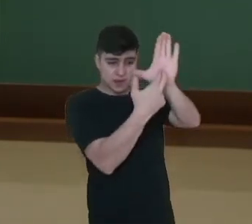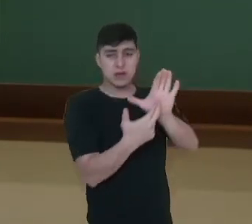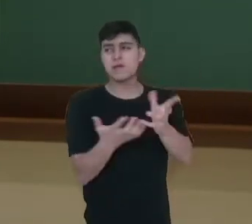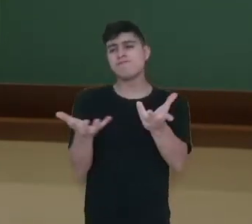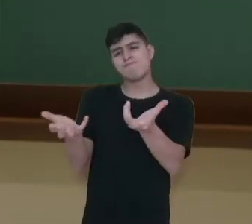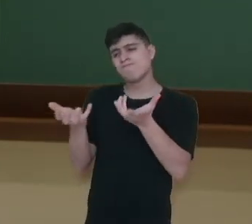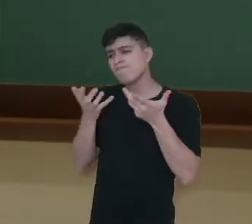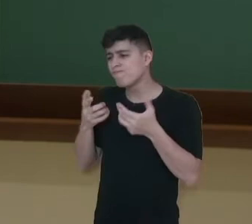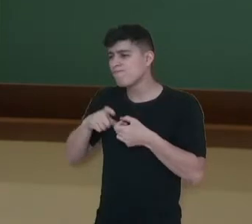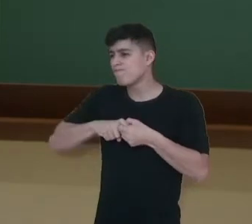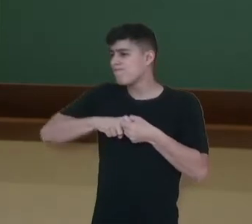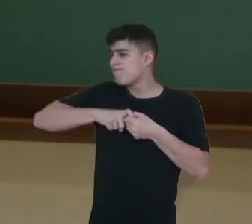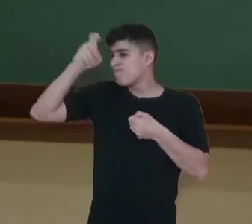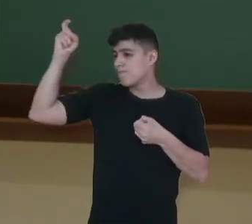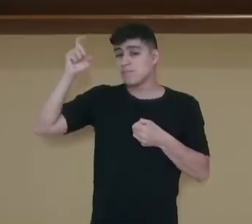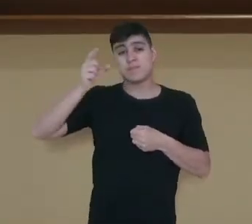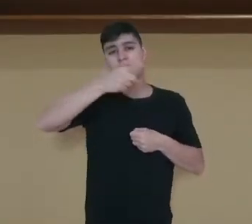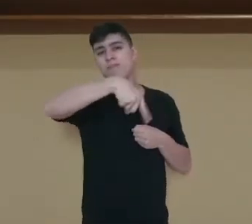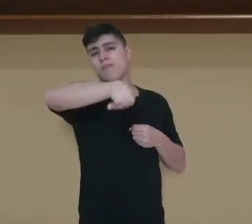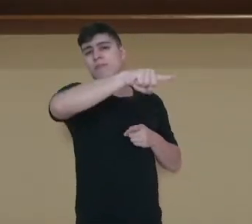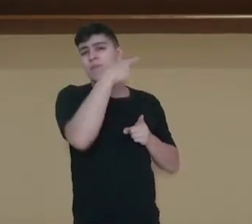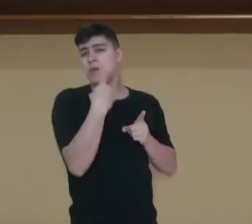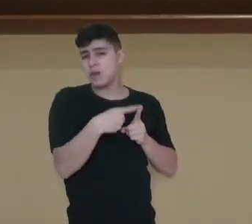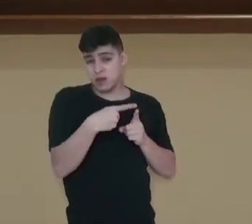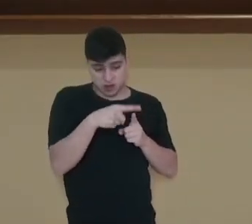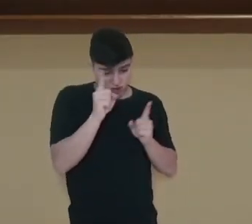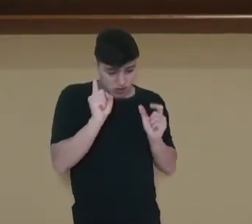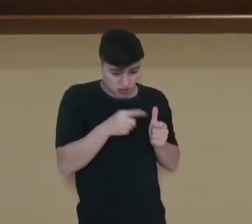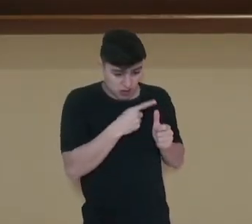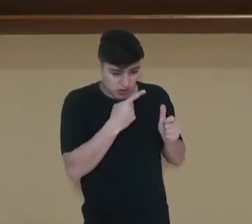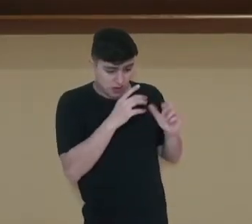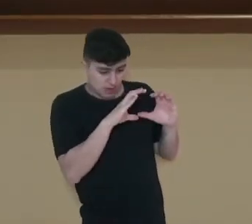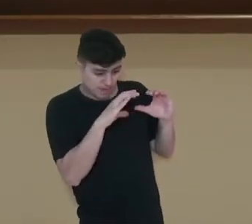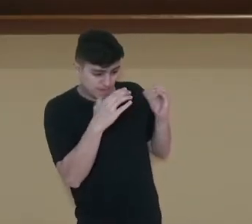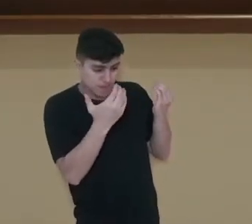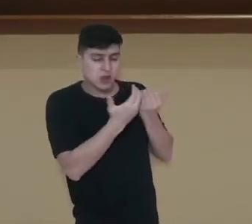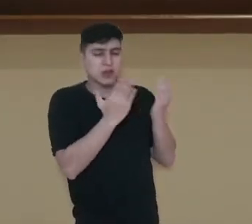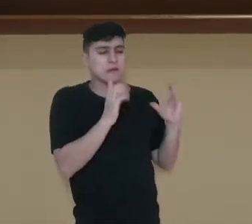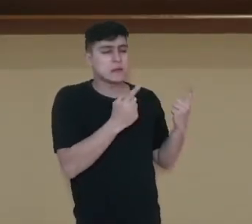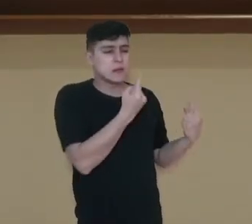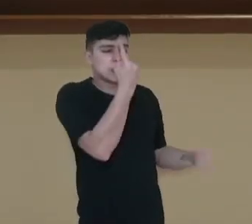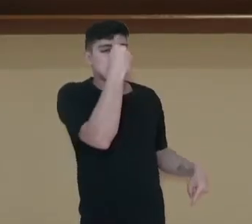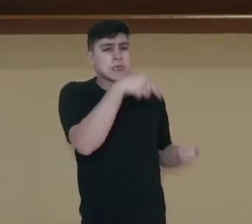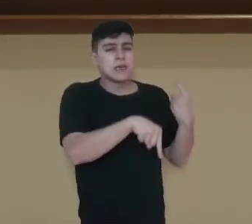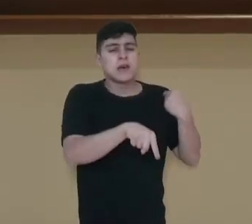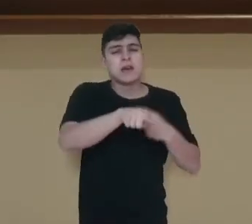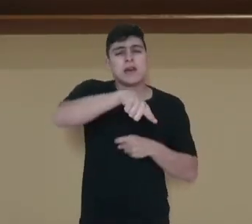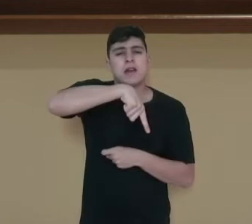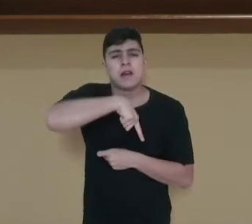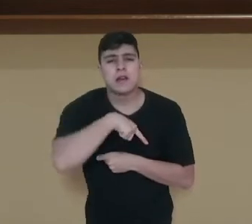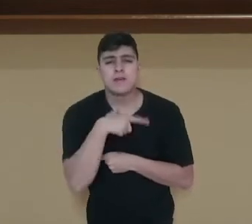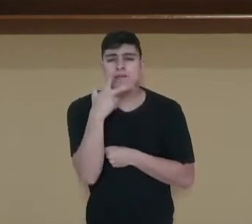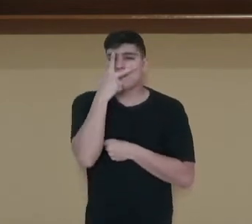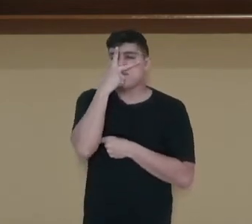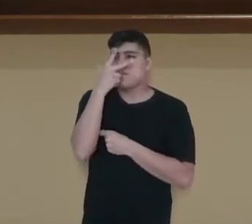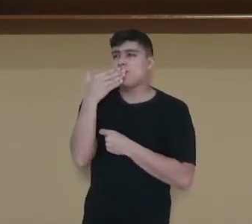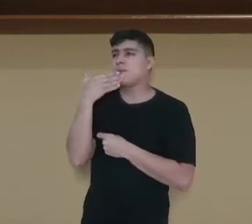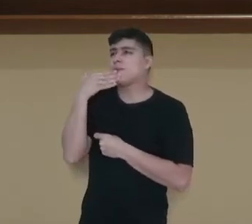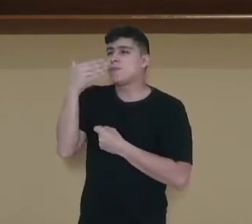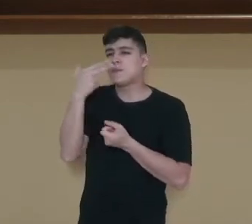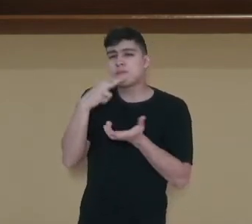independência. Por que isso? Porque eles já tinham feito um primeiro congresso, eles já tinham enviado, né,